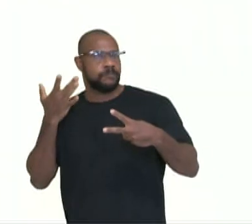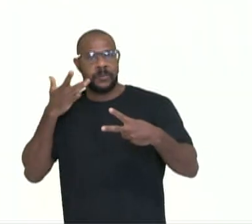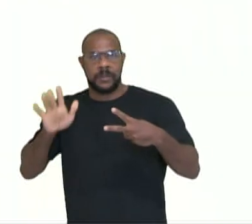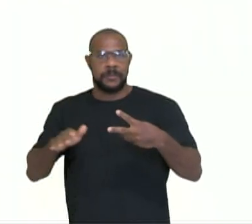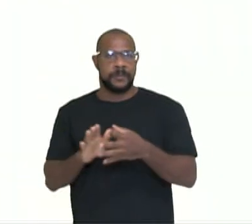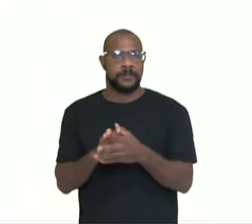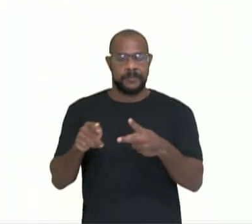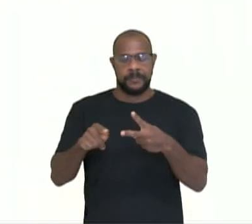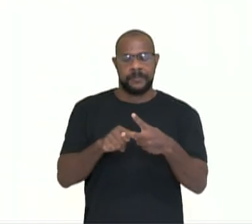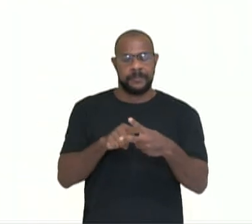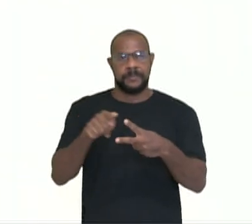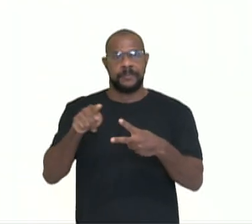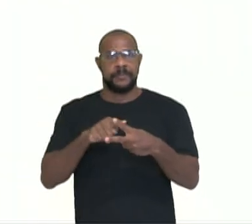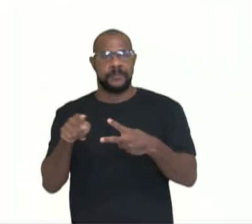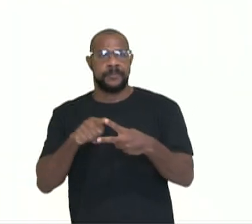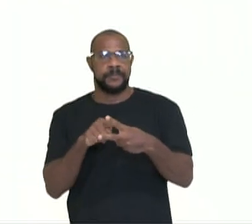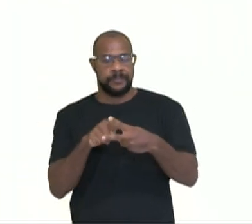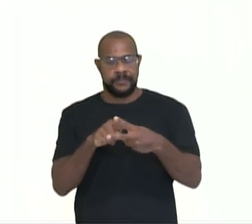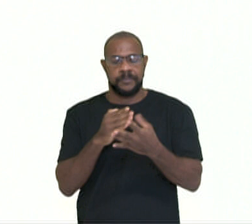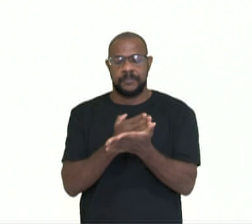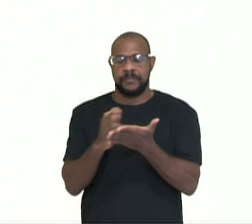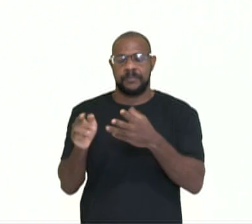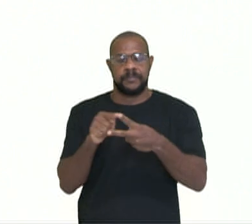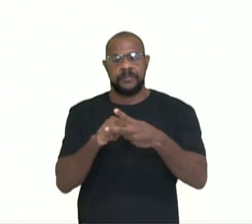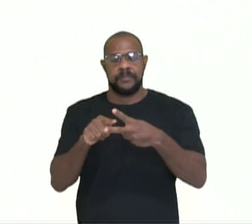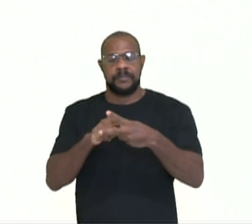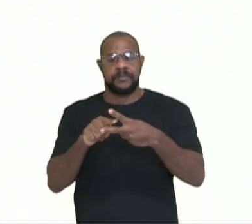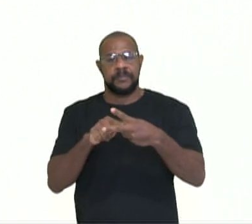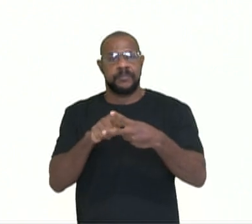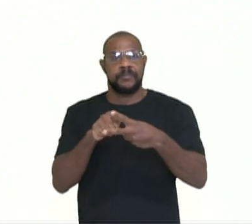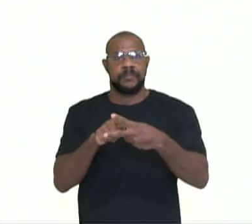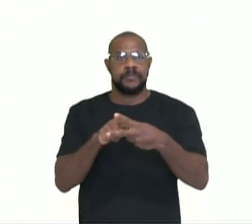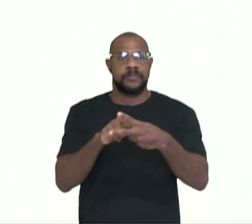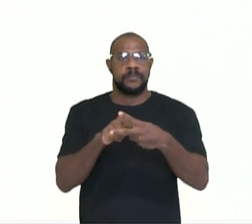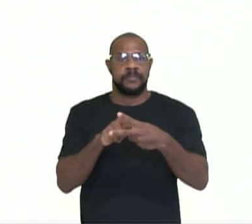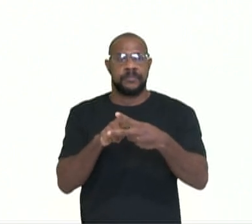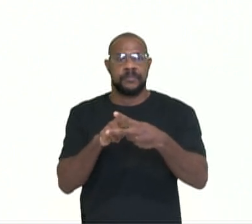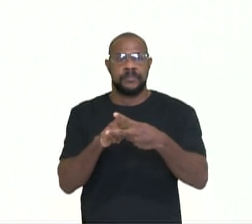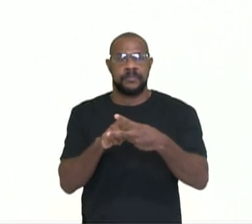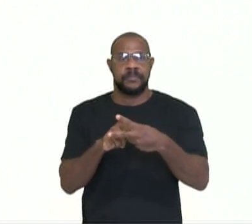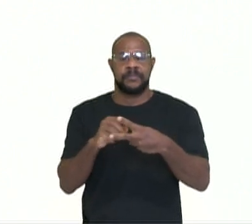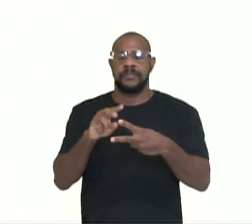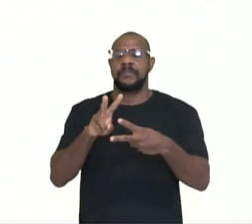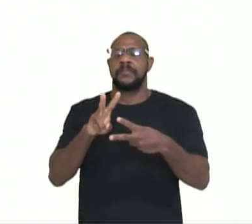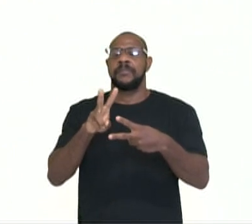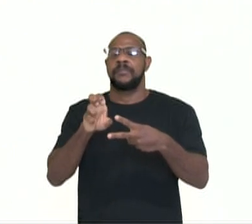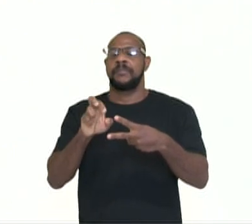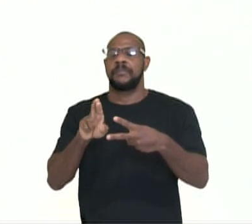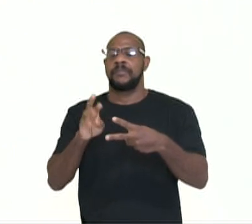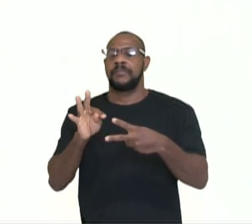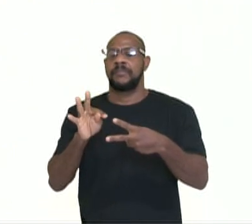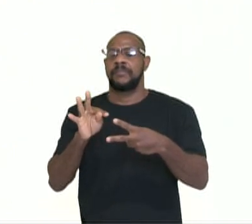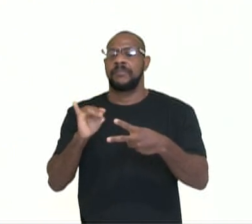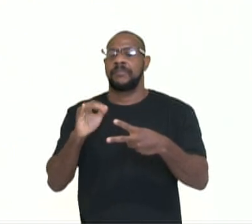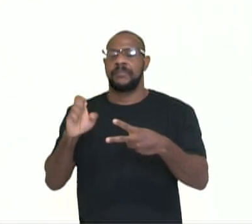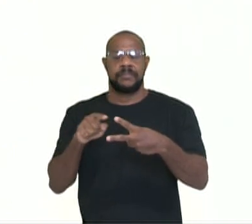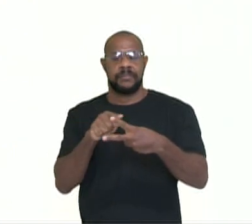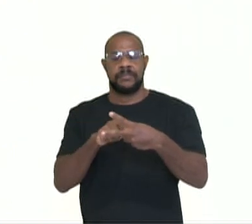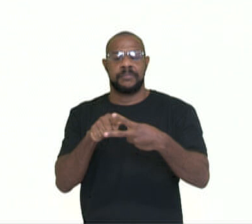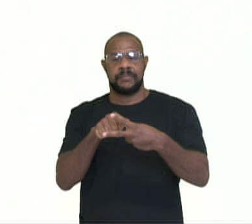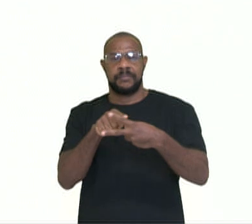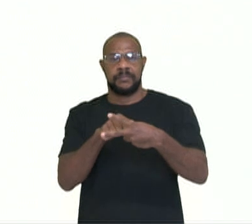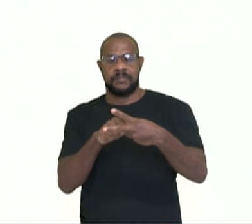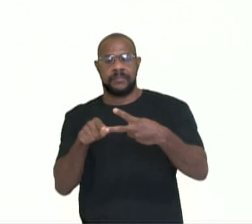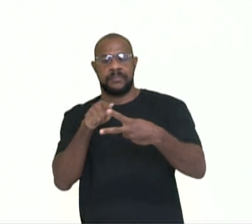e a origem desse ângulo é chamado de vértice do ângulo. Nós temos